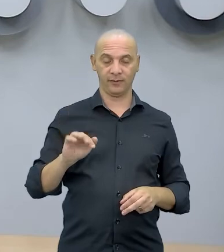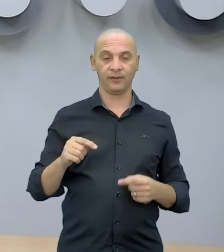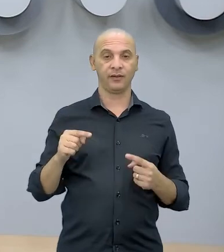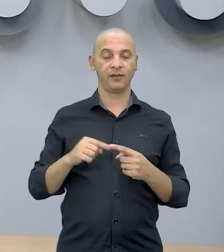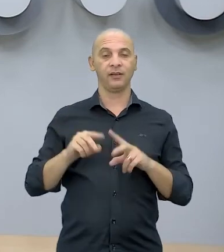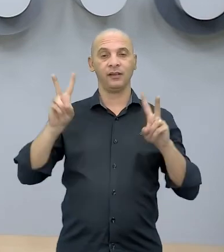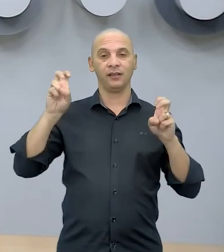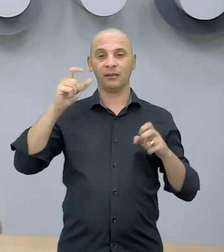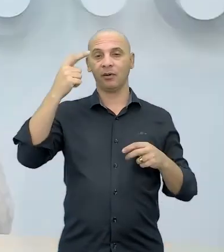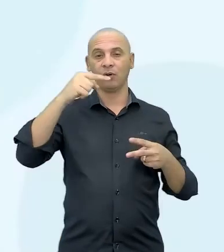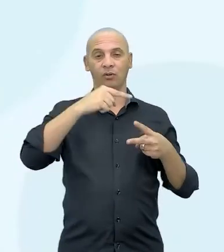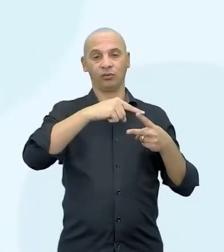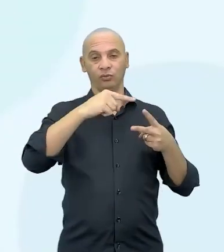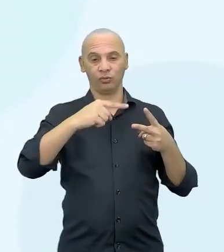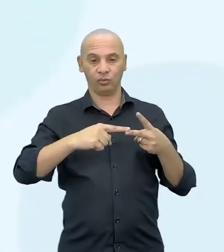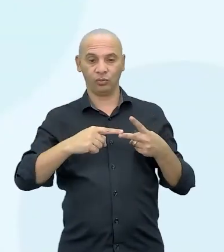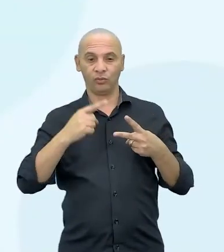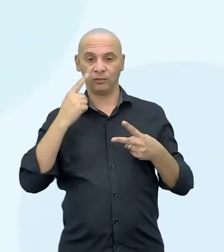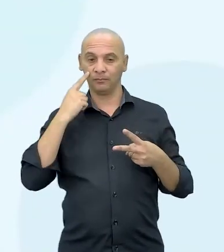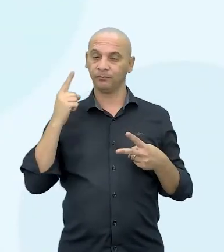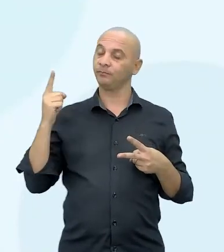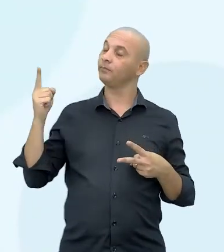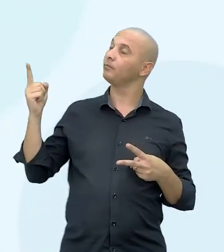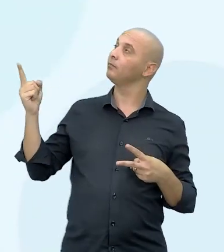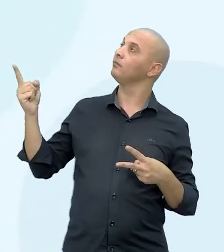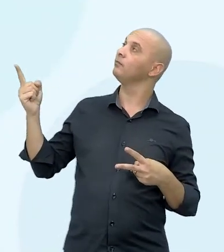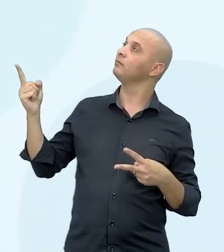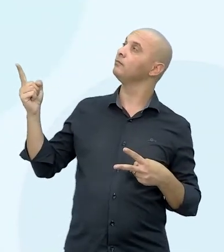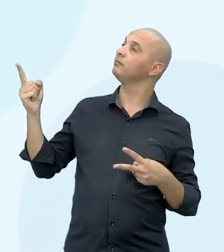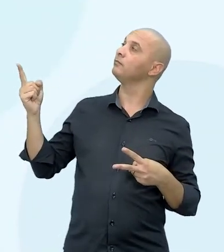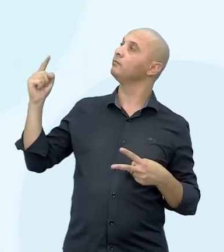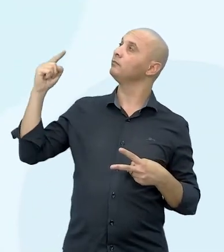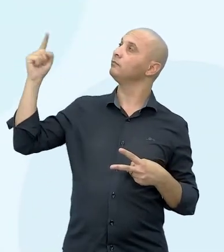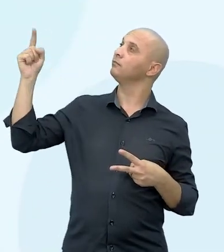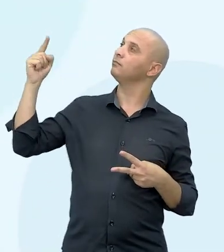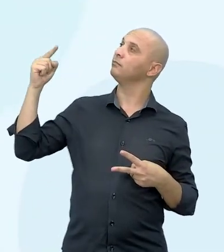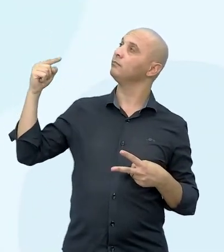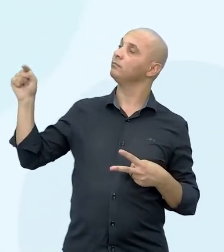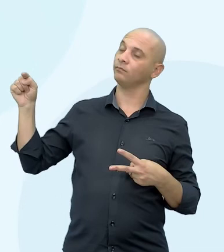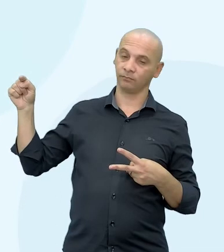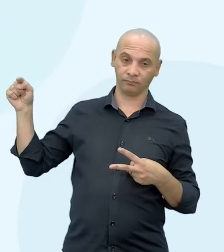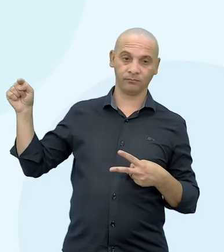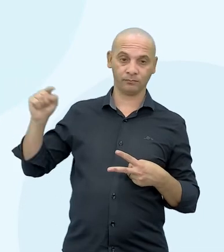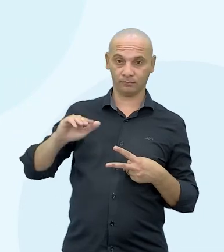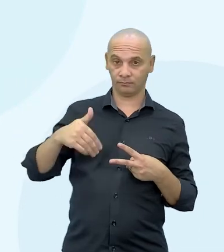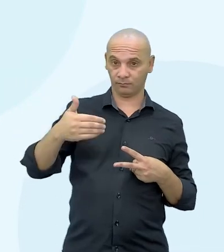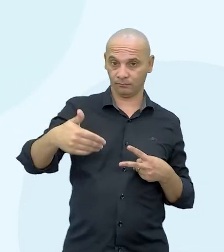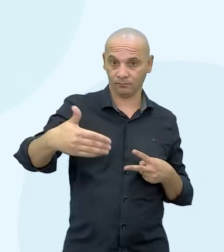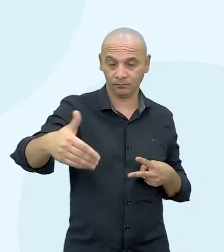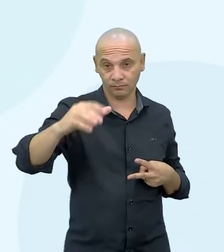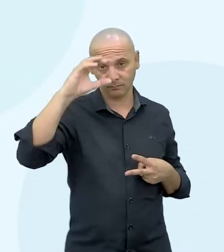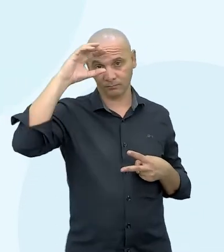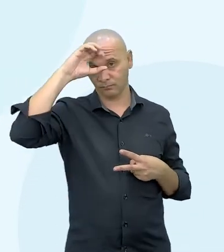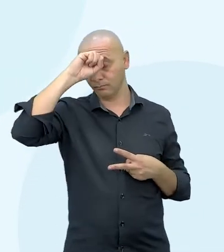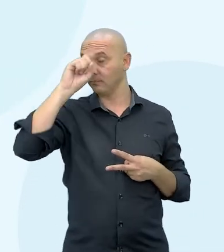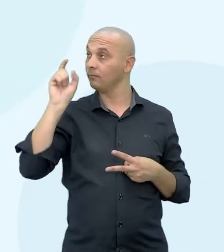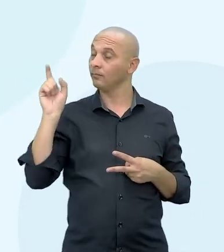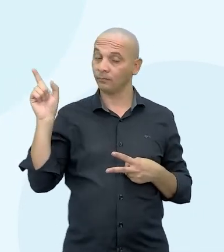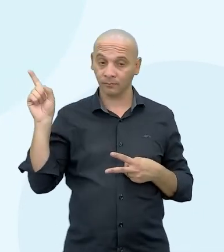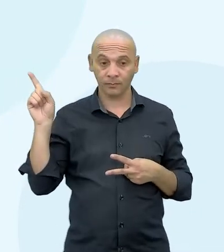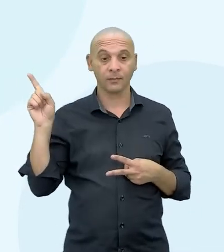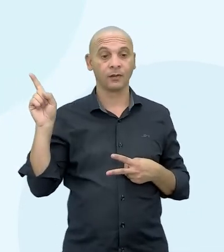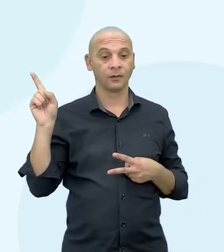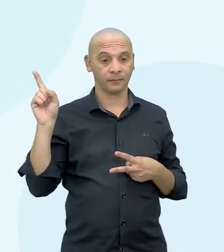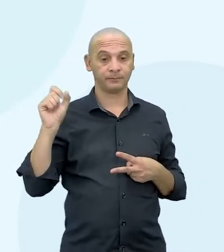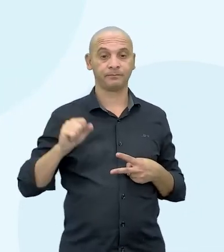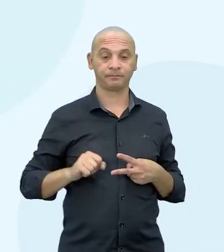sobre outros 2 elementos do capitalismo de vigilância, que são a personalização e a customização, e